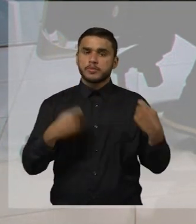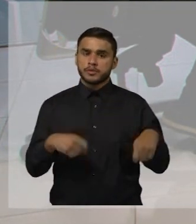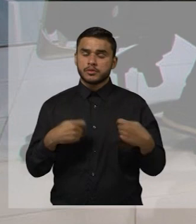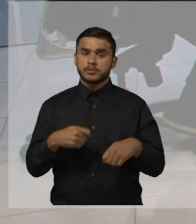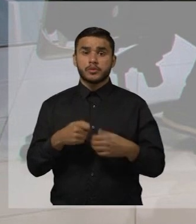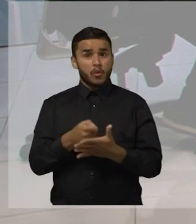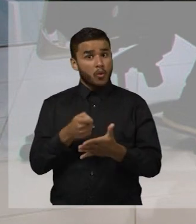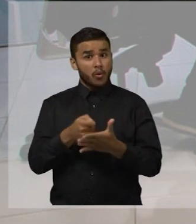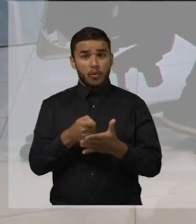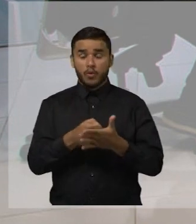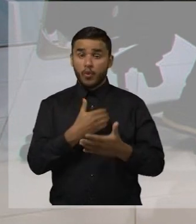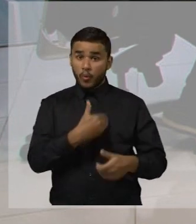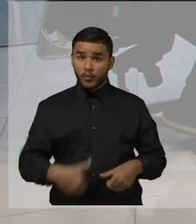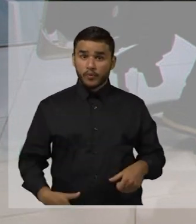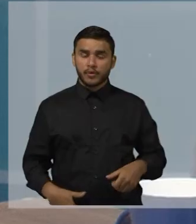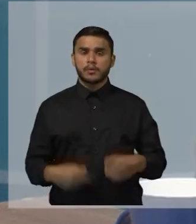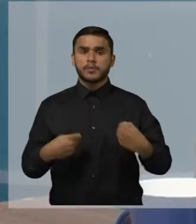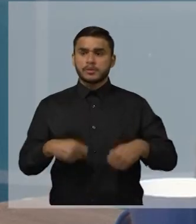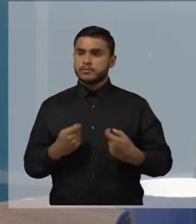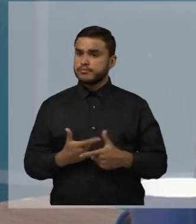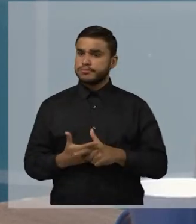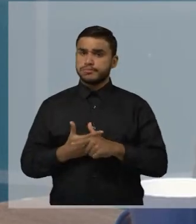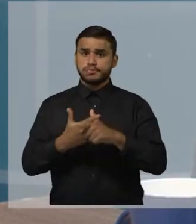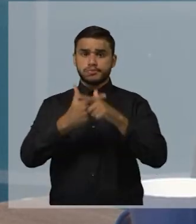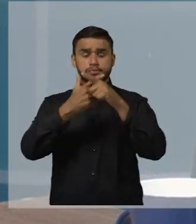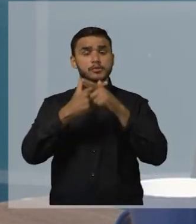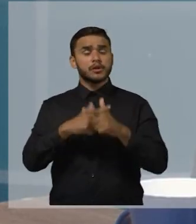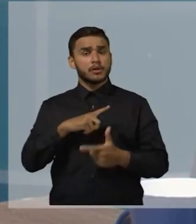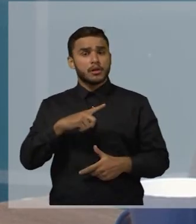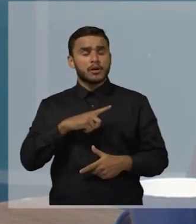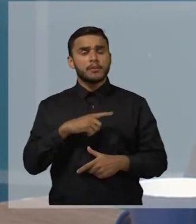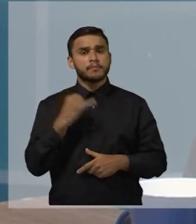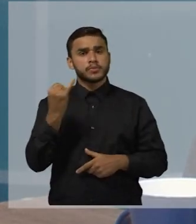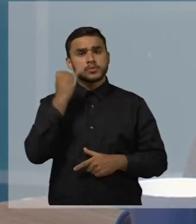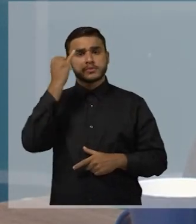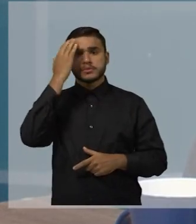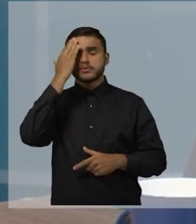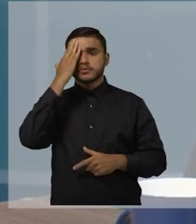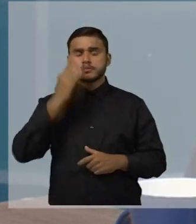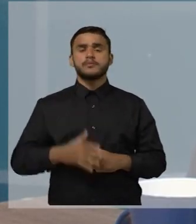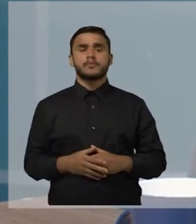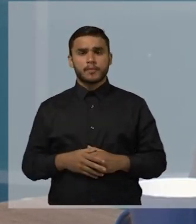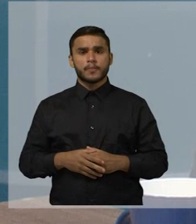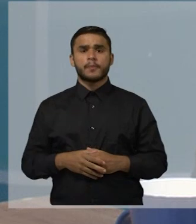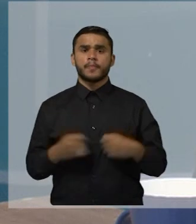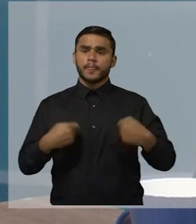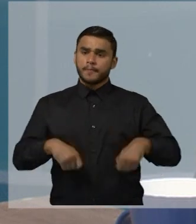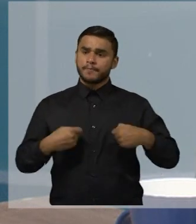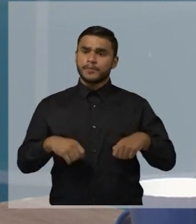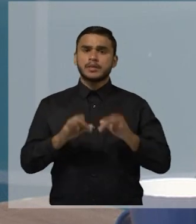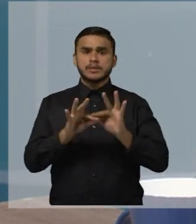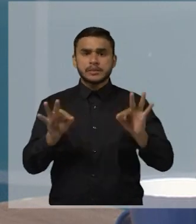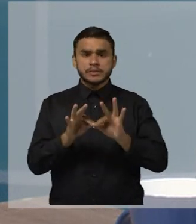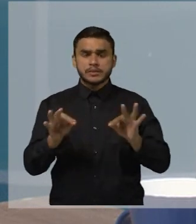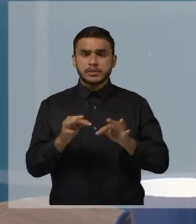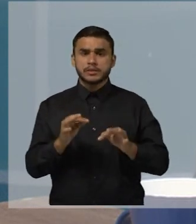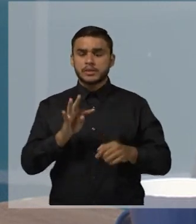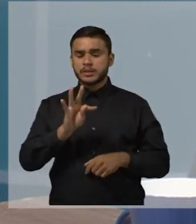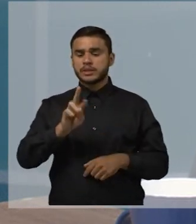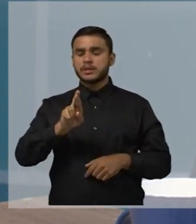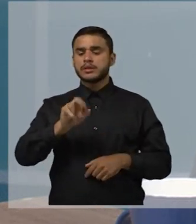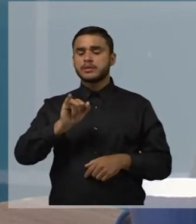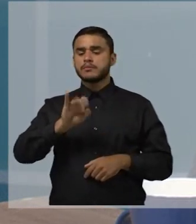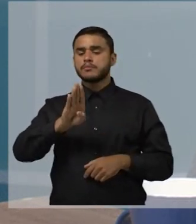reforma tributária, naturalmente, vai exigir do Estado, no momento de crise, o que seria um discernimento importante,